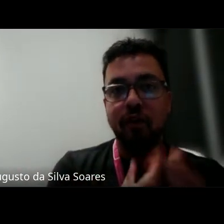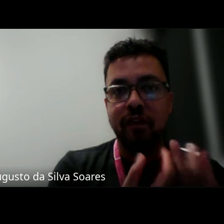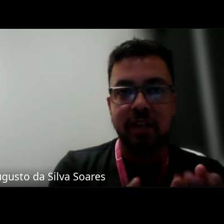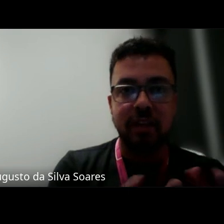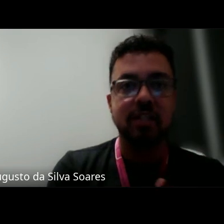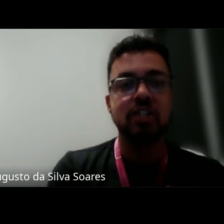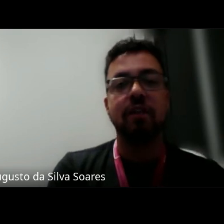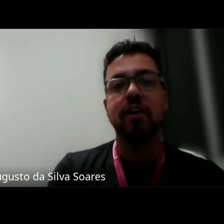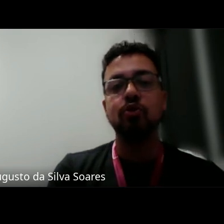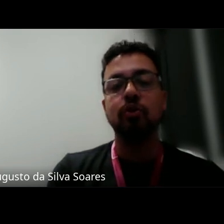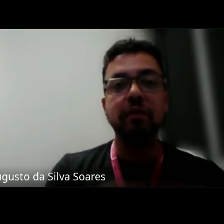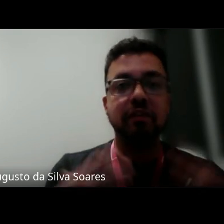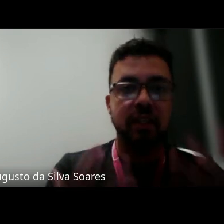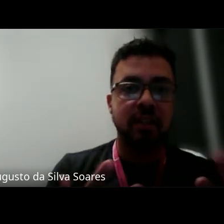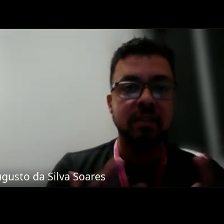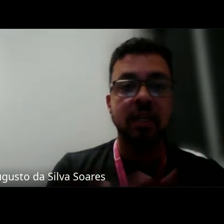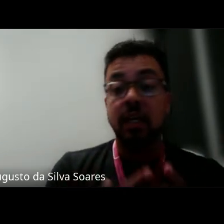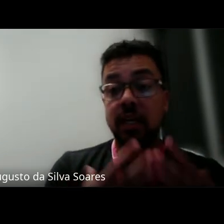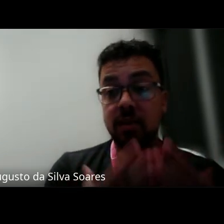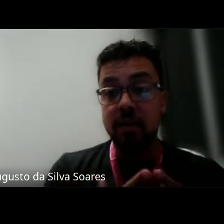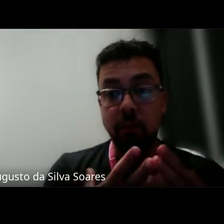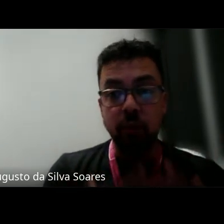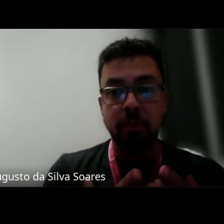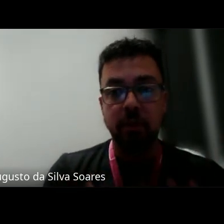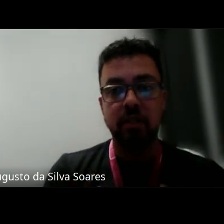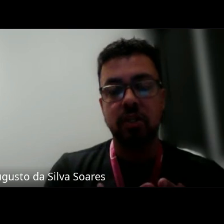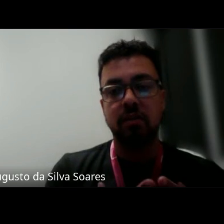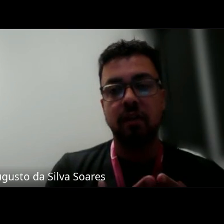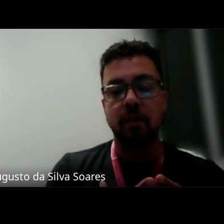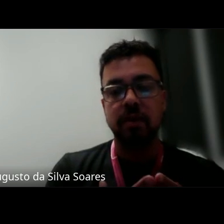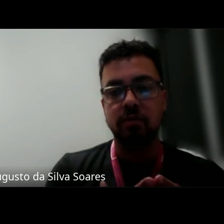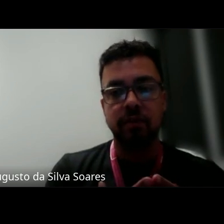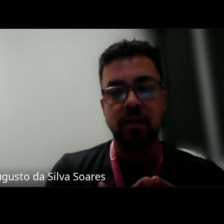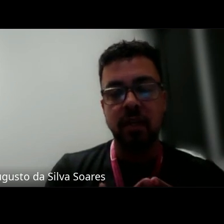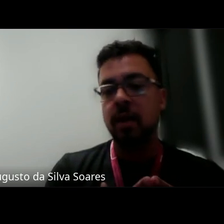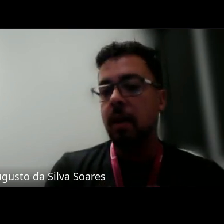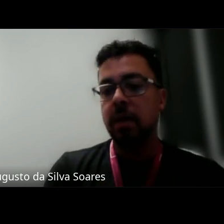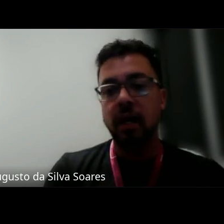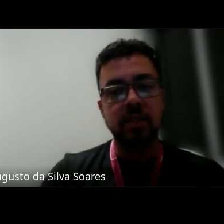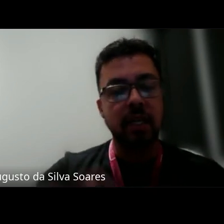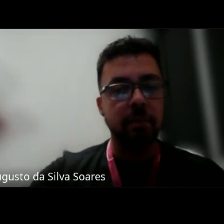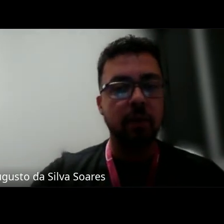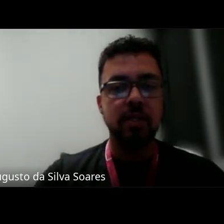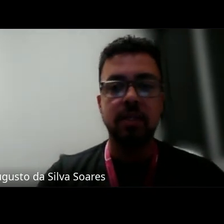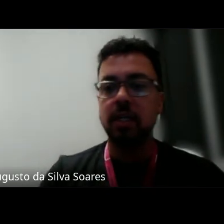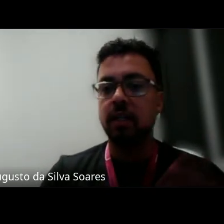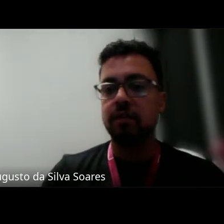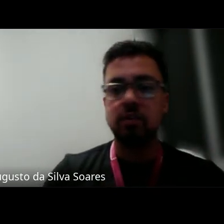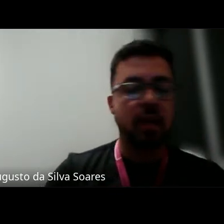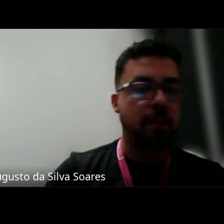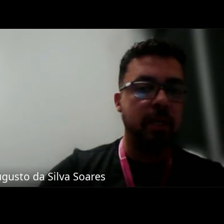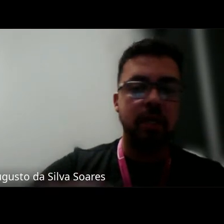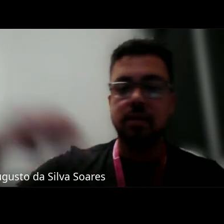com vidas, a gente está falando sobre vidas. E isso é muito importante dentro da formação de vocês, perante se é na biomedicina,